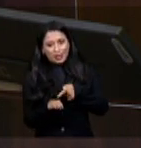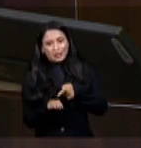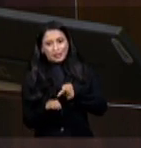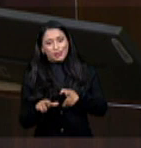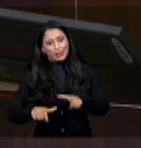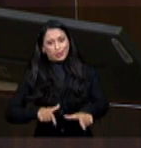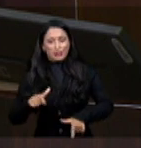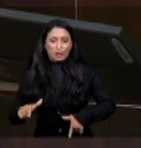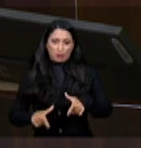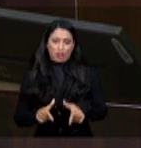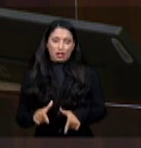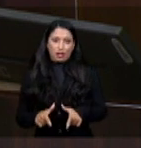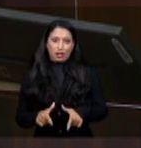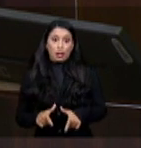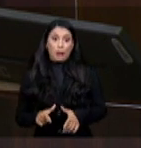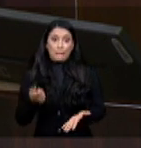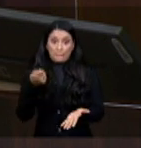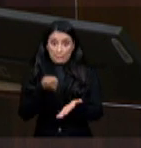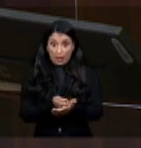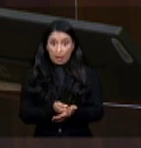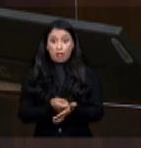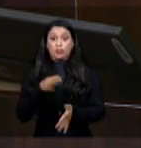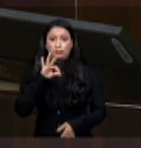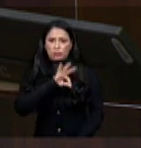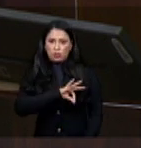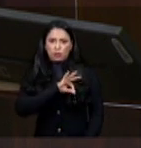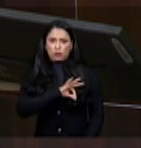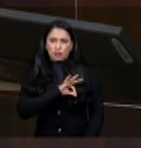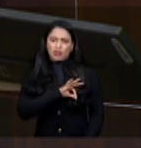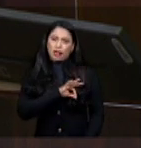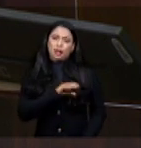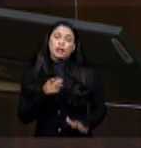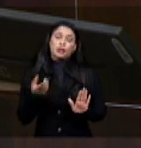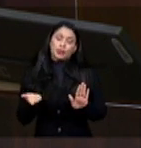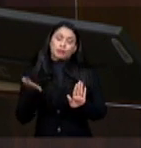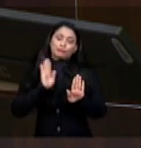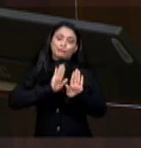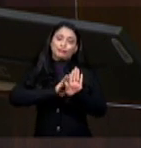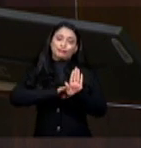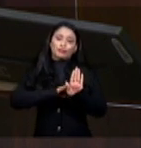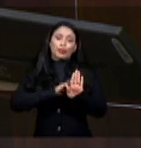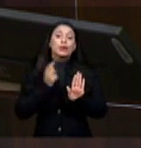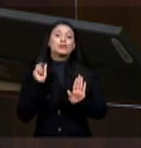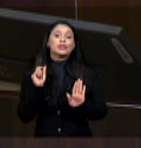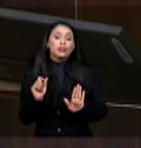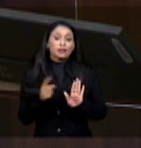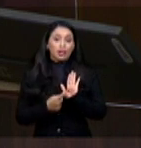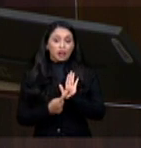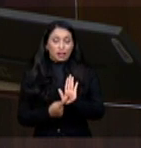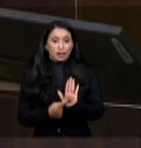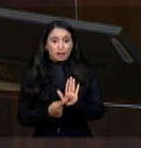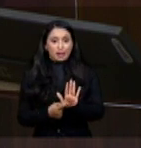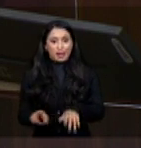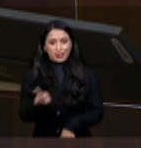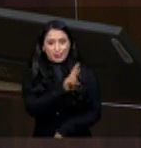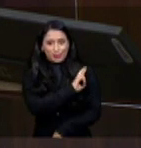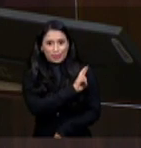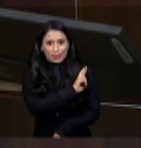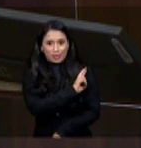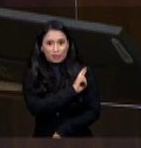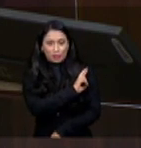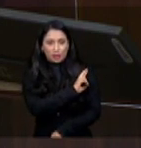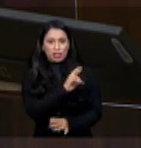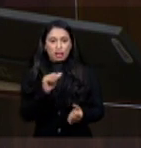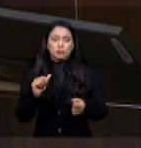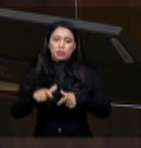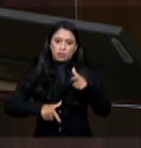mercado de trabalho remunerado né E que estão intrinsecamente da relacionadas a a uma maior responsabilidade